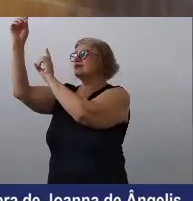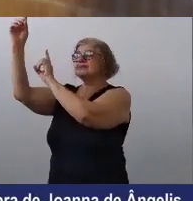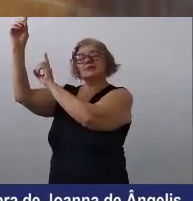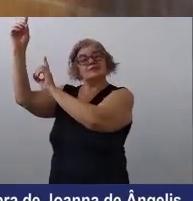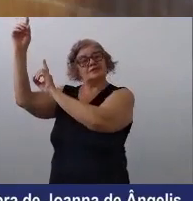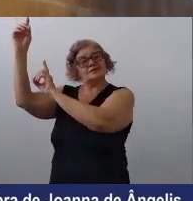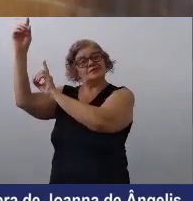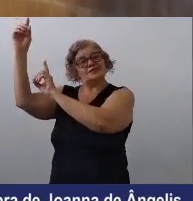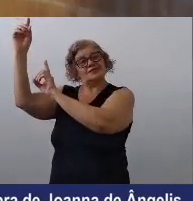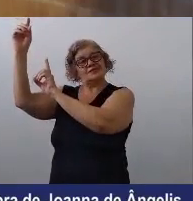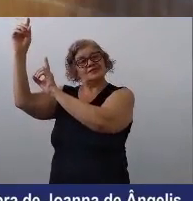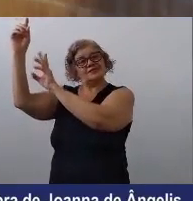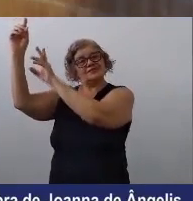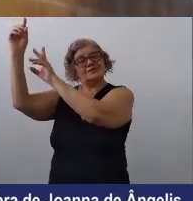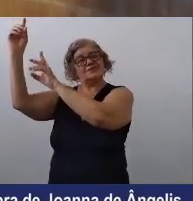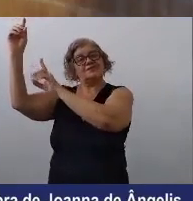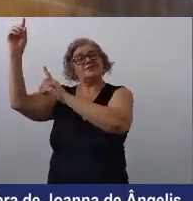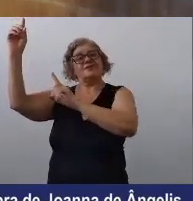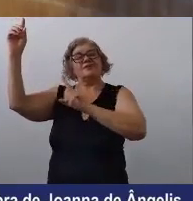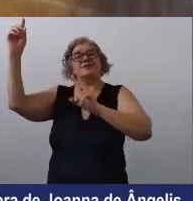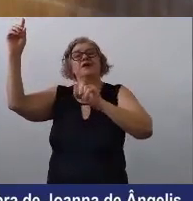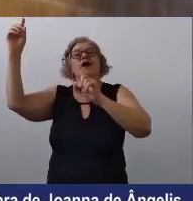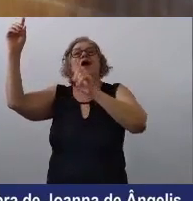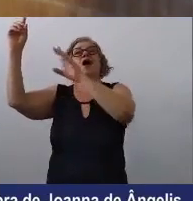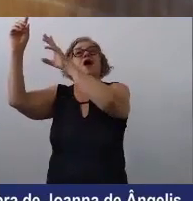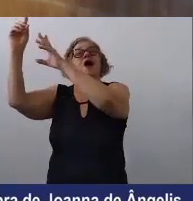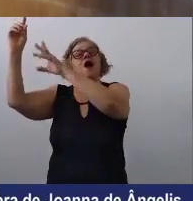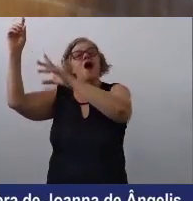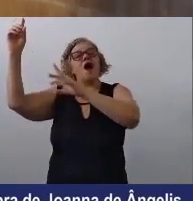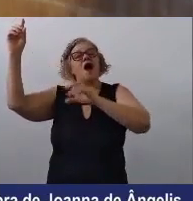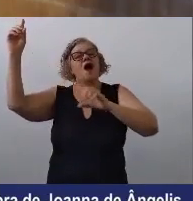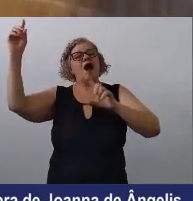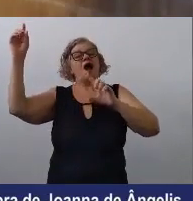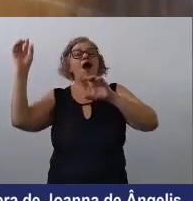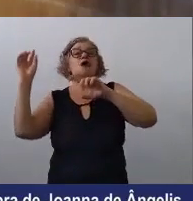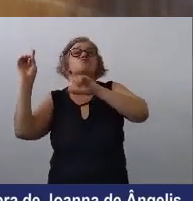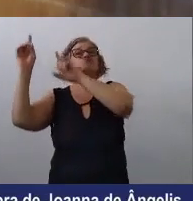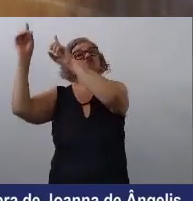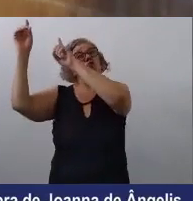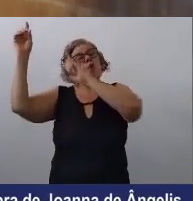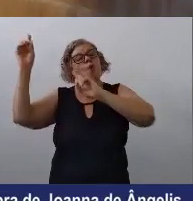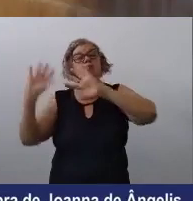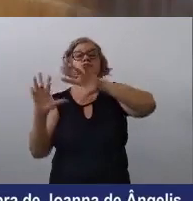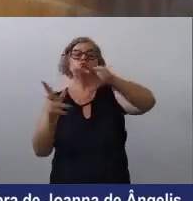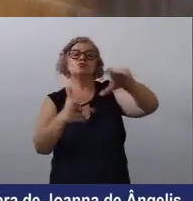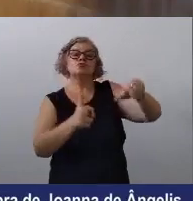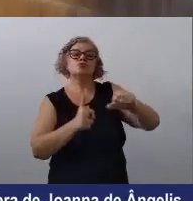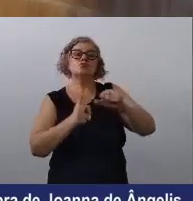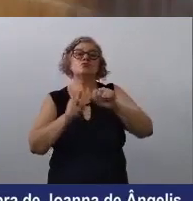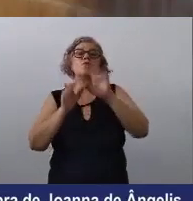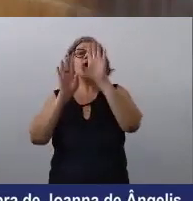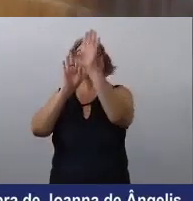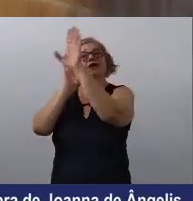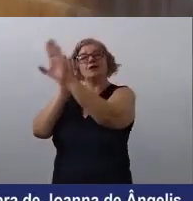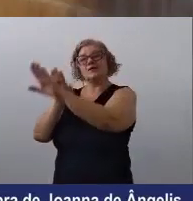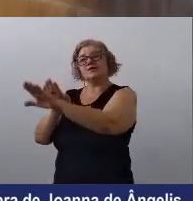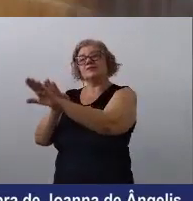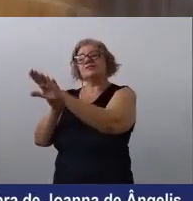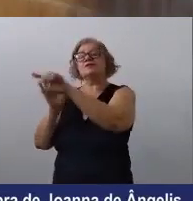nosso Pai, Senhor de nossas vidas, força criadora do universo, a quem agradecemos